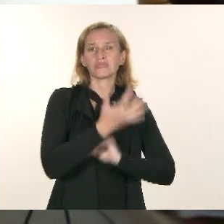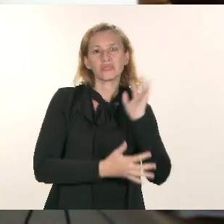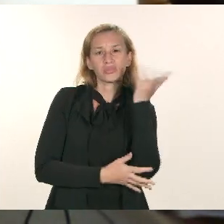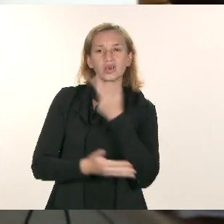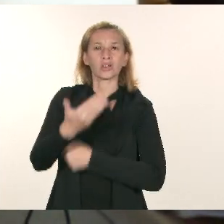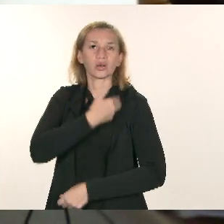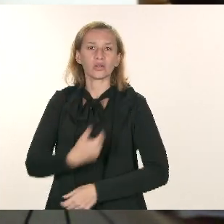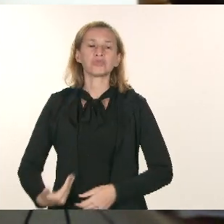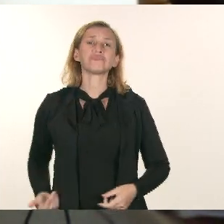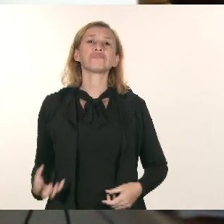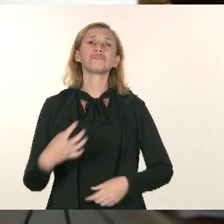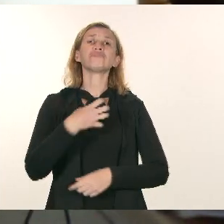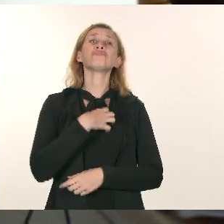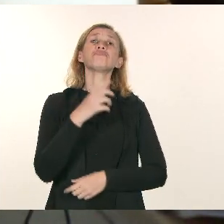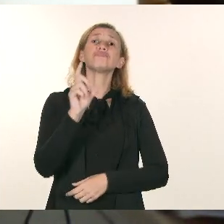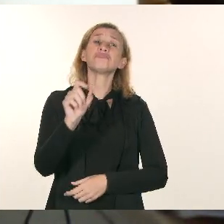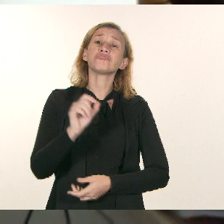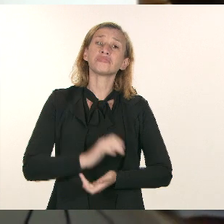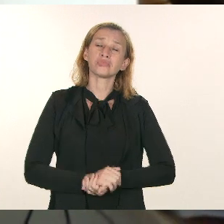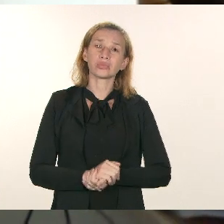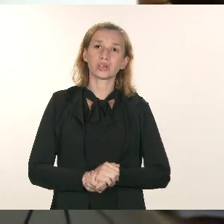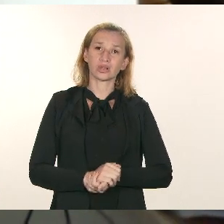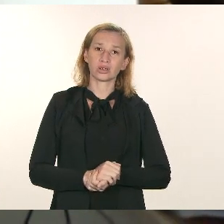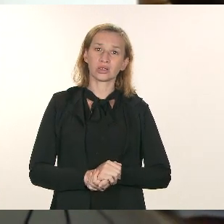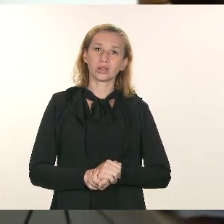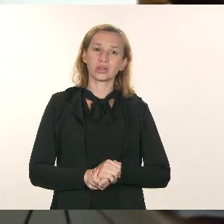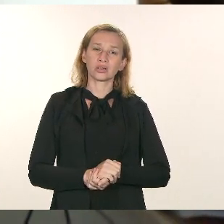no sentido de